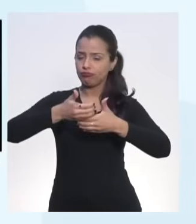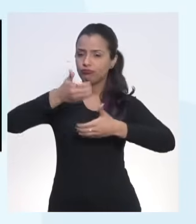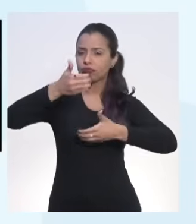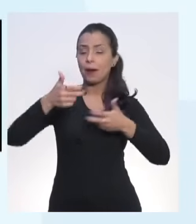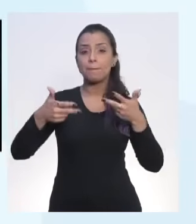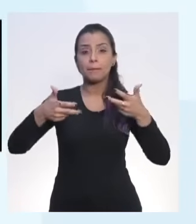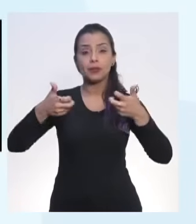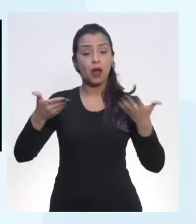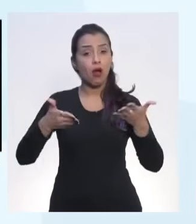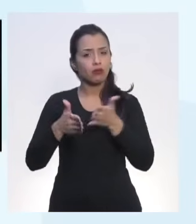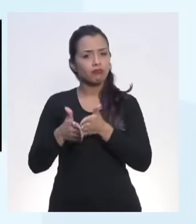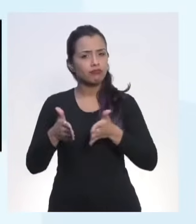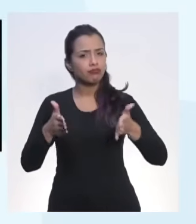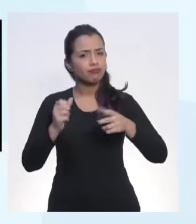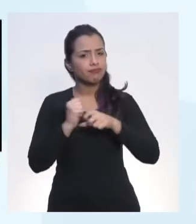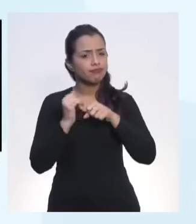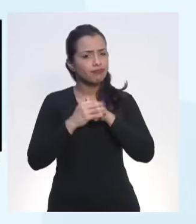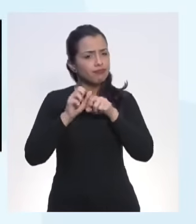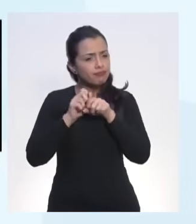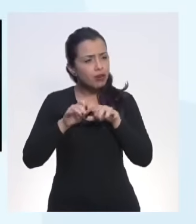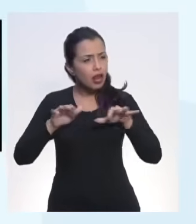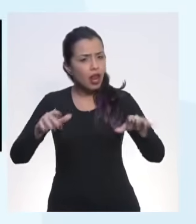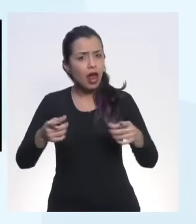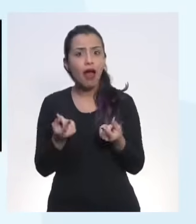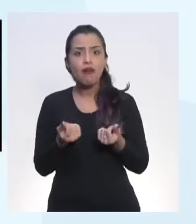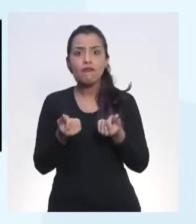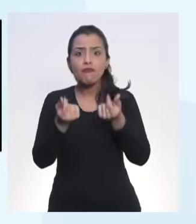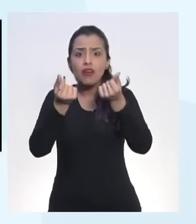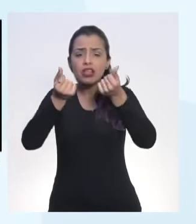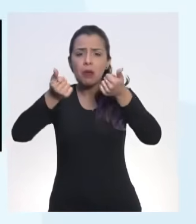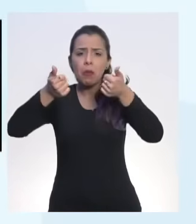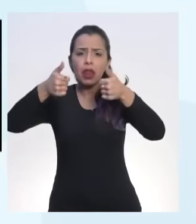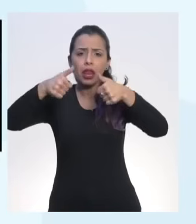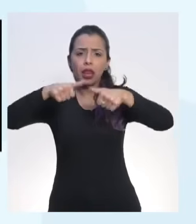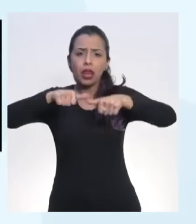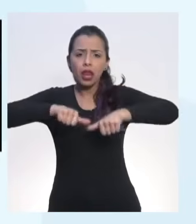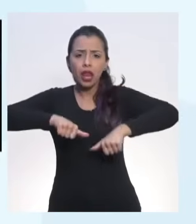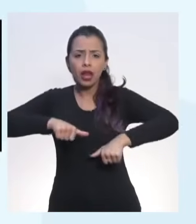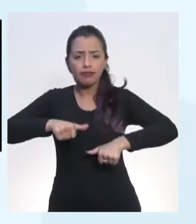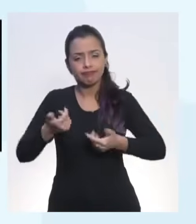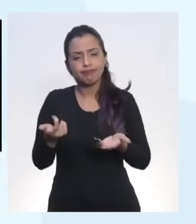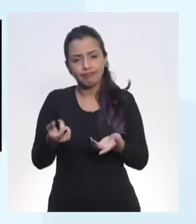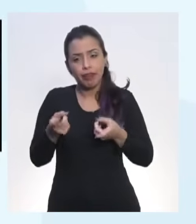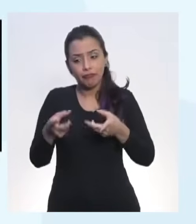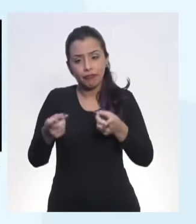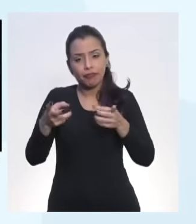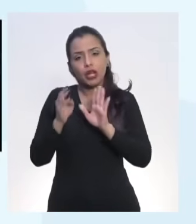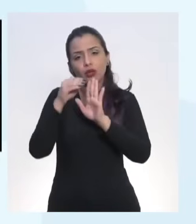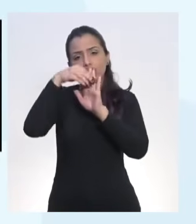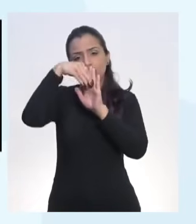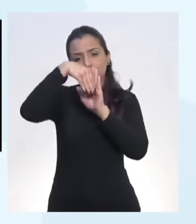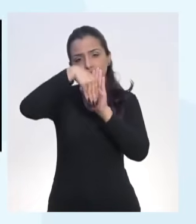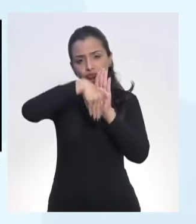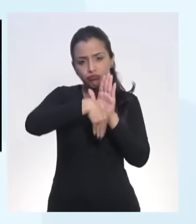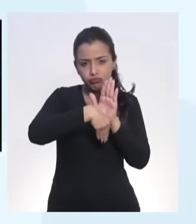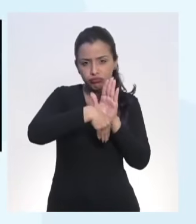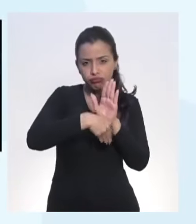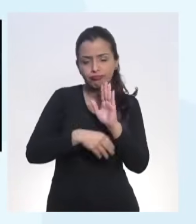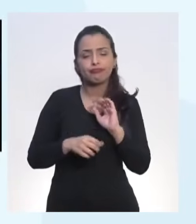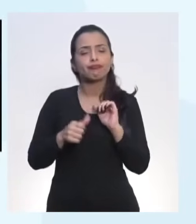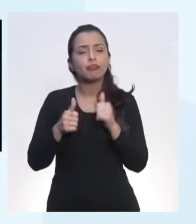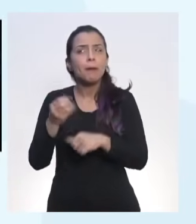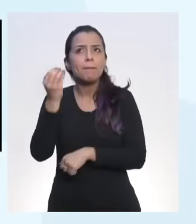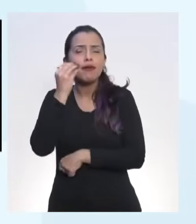de pandemia, suas vendas caíram muito. Então, infelizmente aconteceu, caíram as vendas. Para